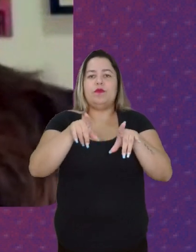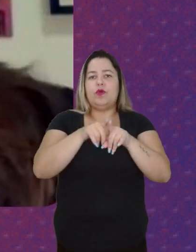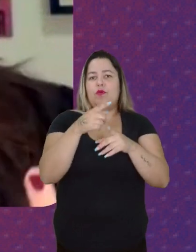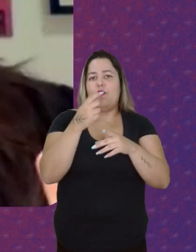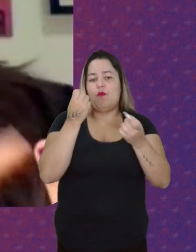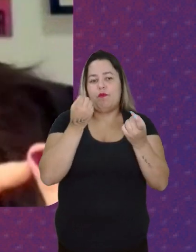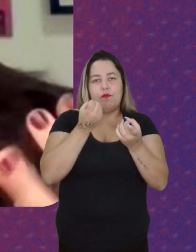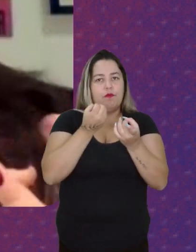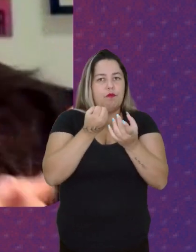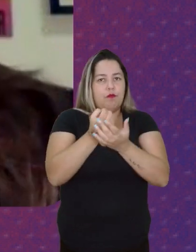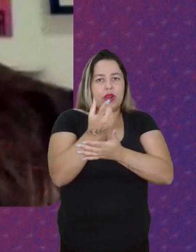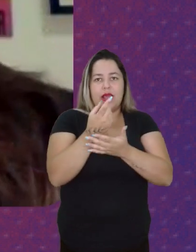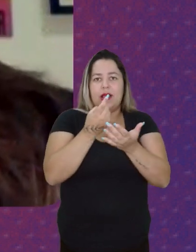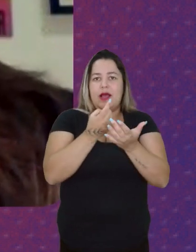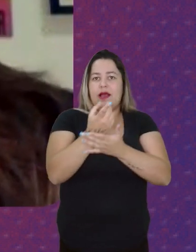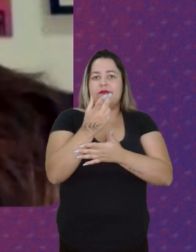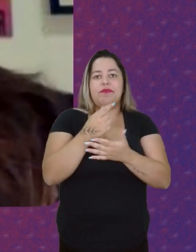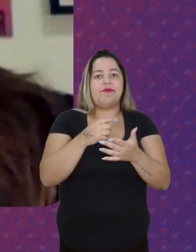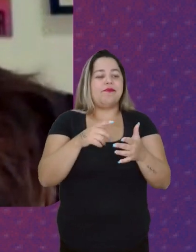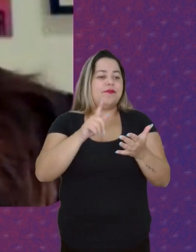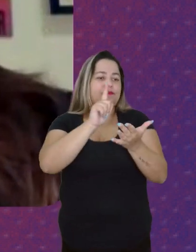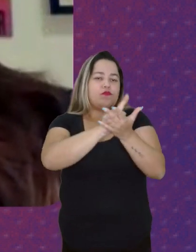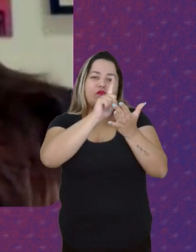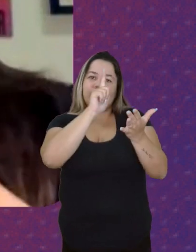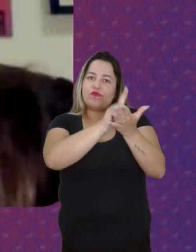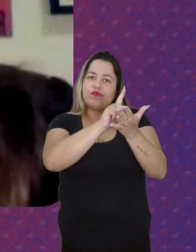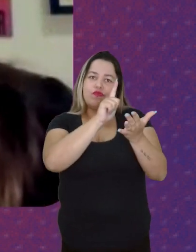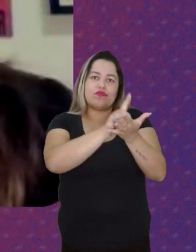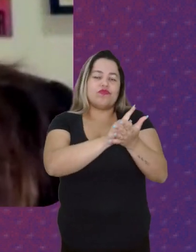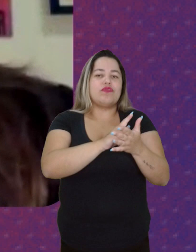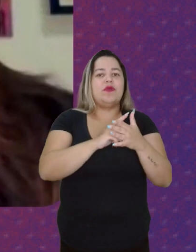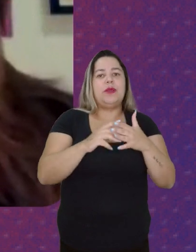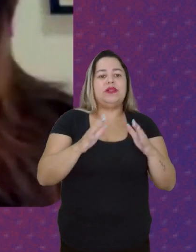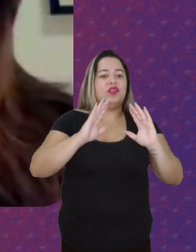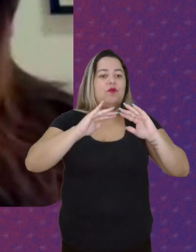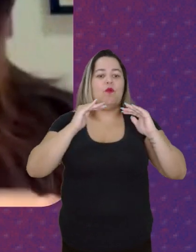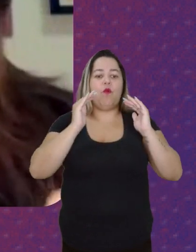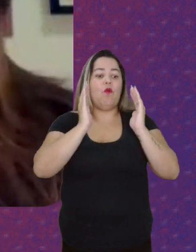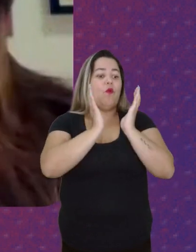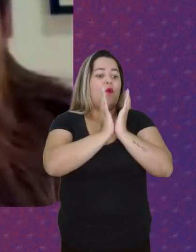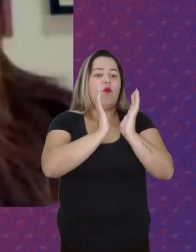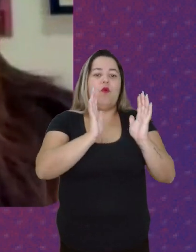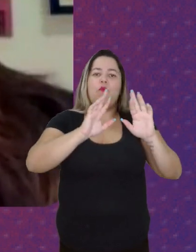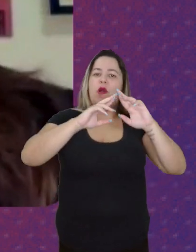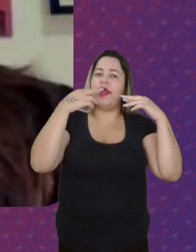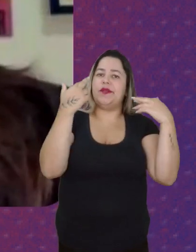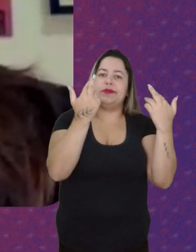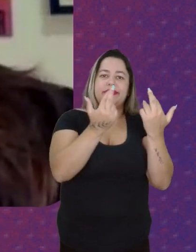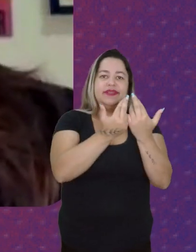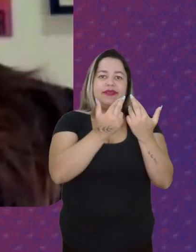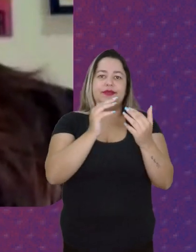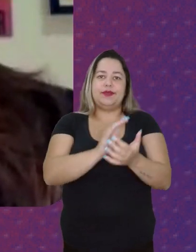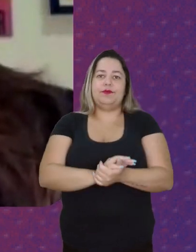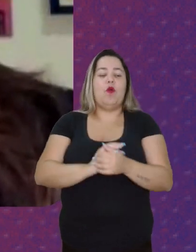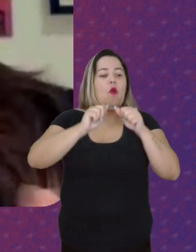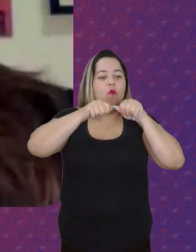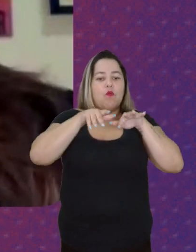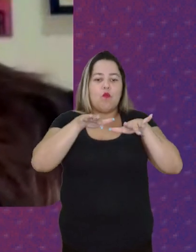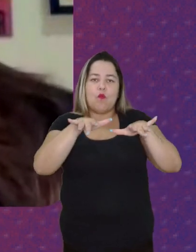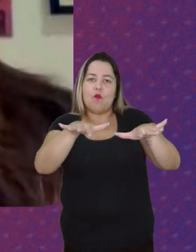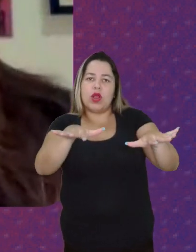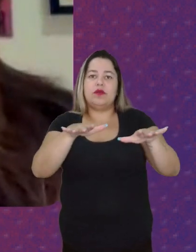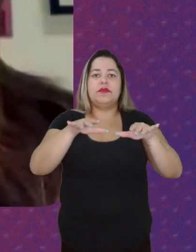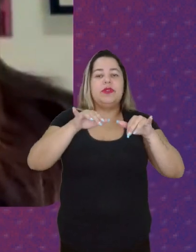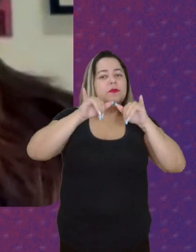para comprar, fazer folheto, para fazer um comício, né, para fazer uma reunião, para divulgar a